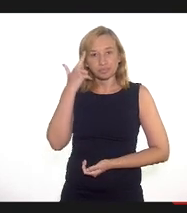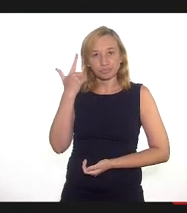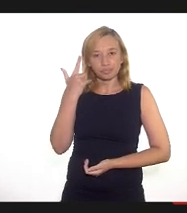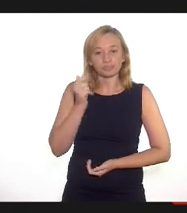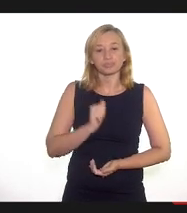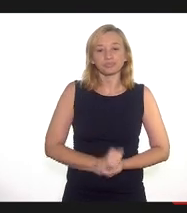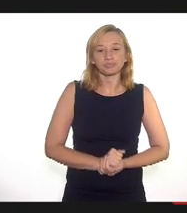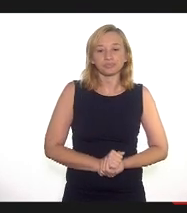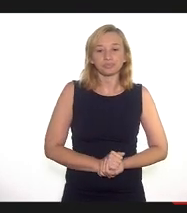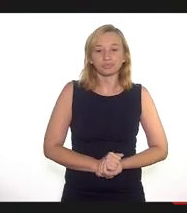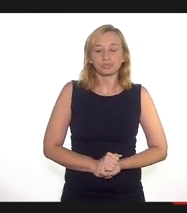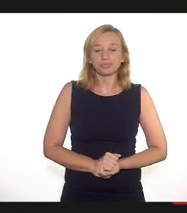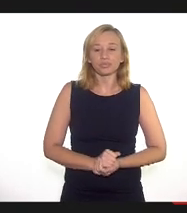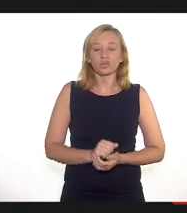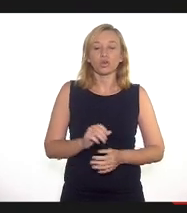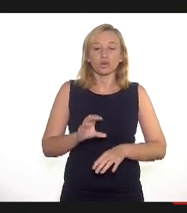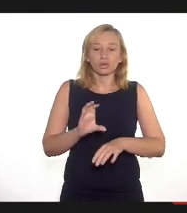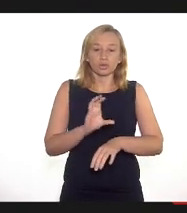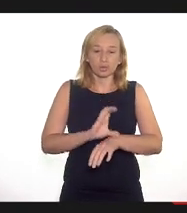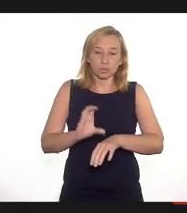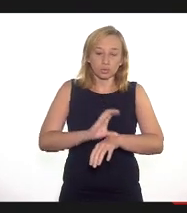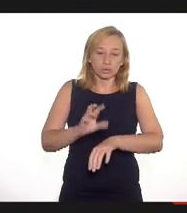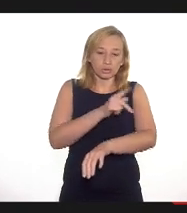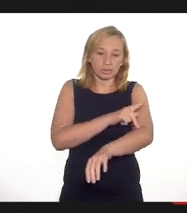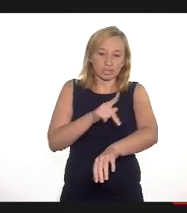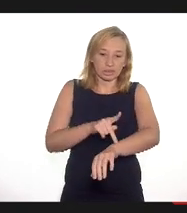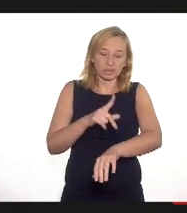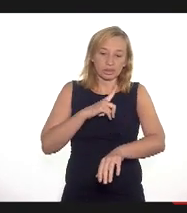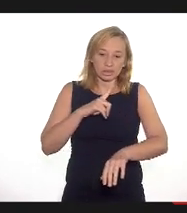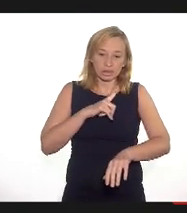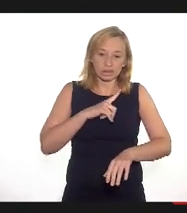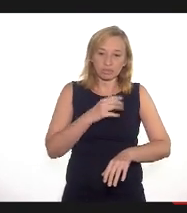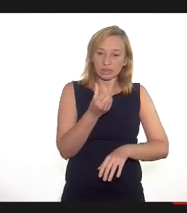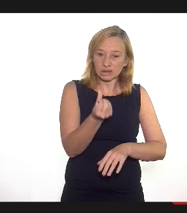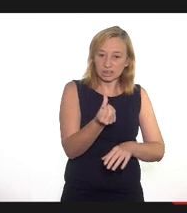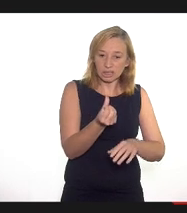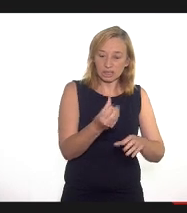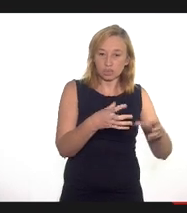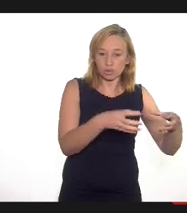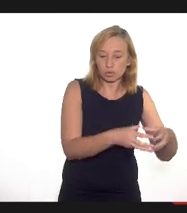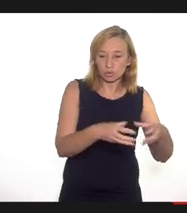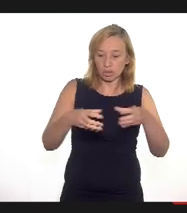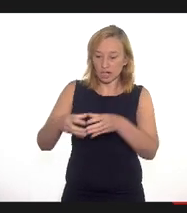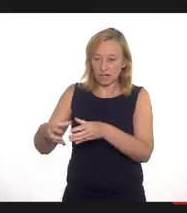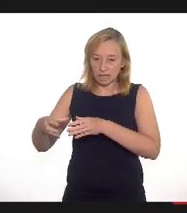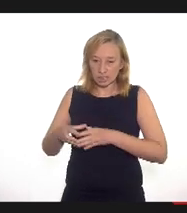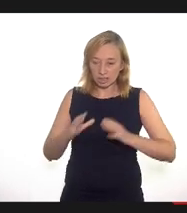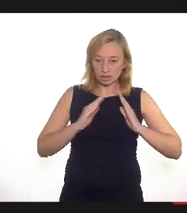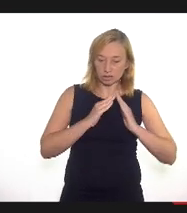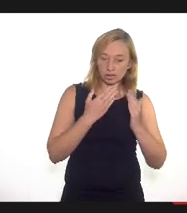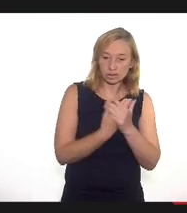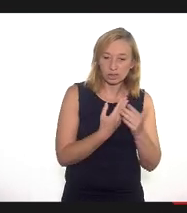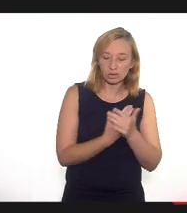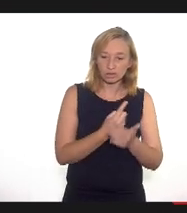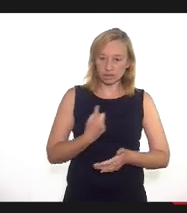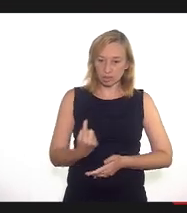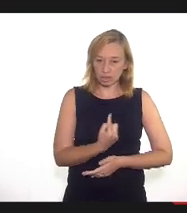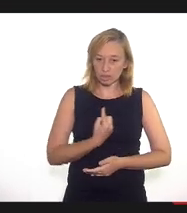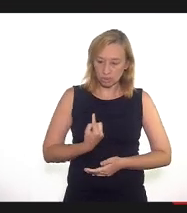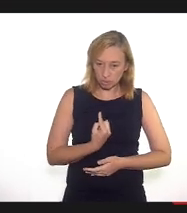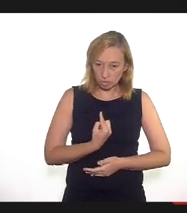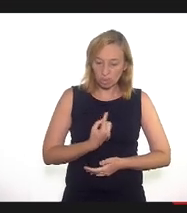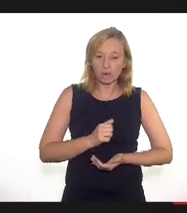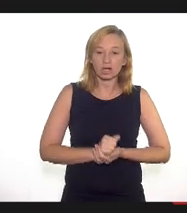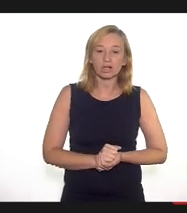ideia, no curso de pedagogia, que nós temos em 6 unidades das nossas redes, que abrange desde a